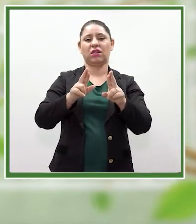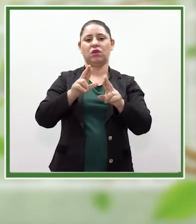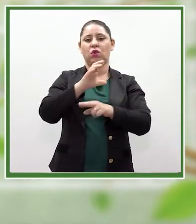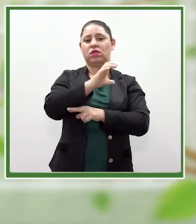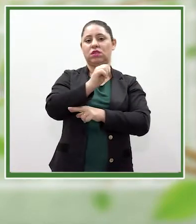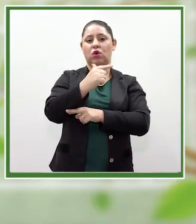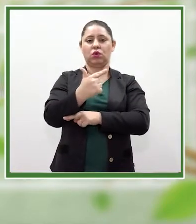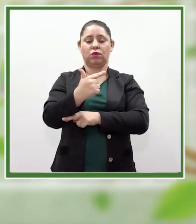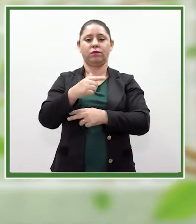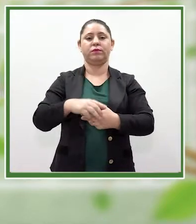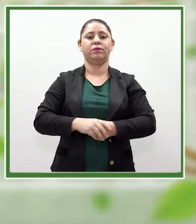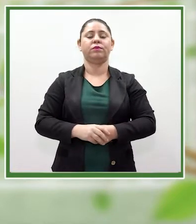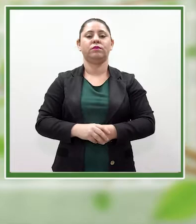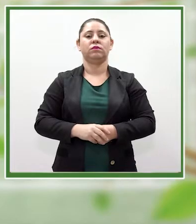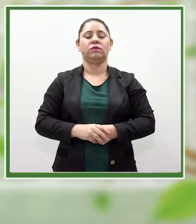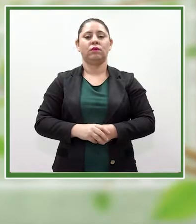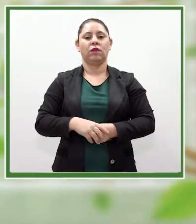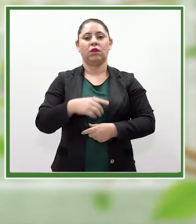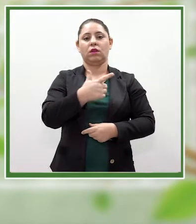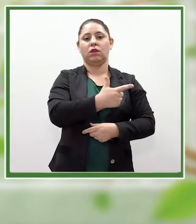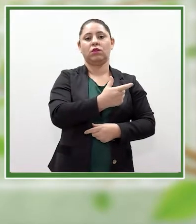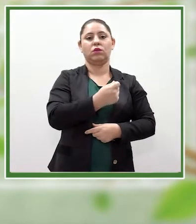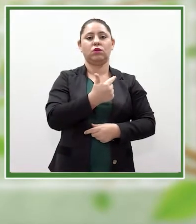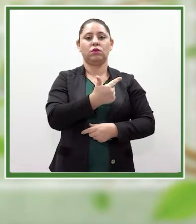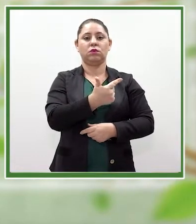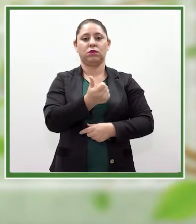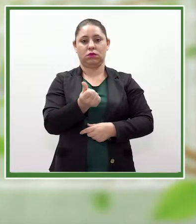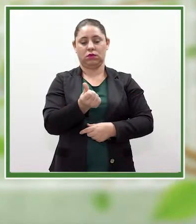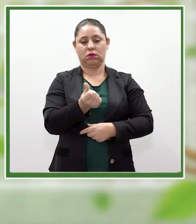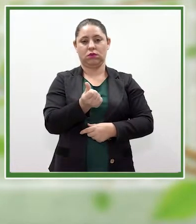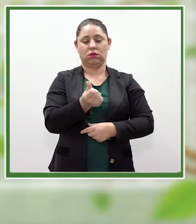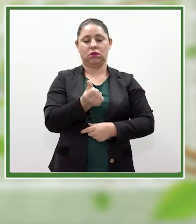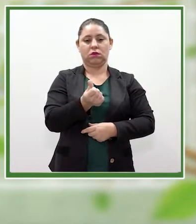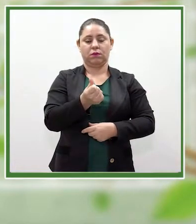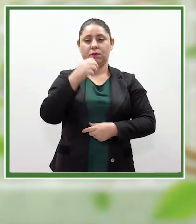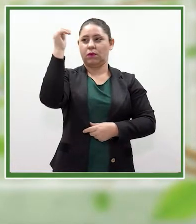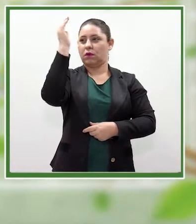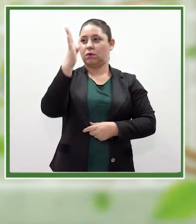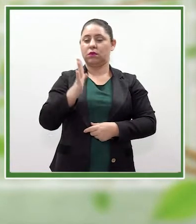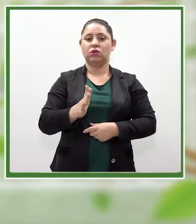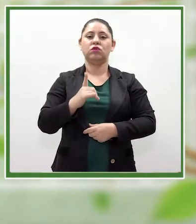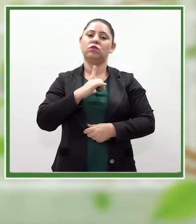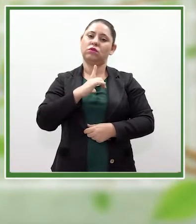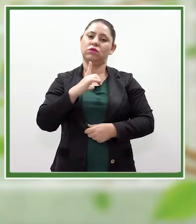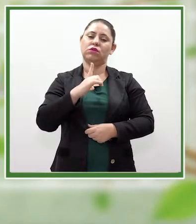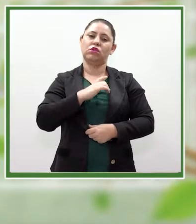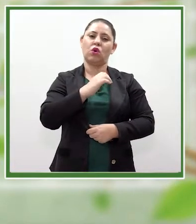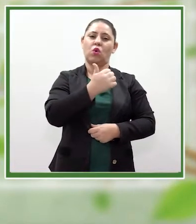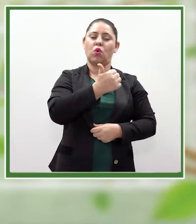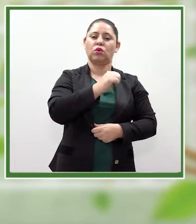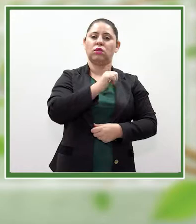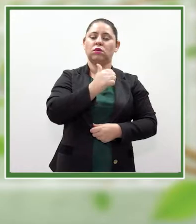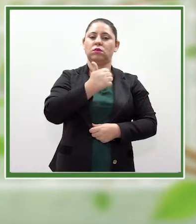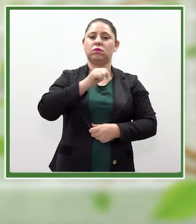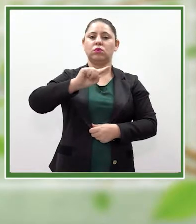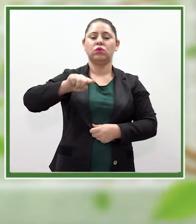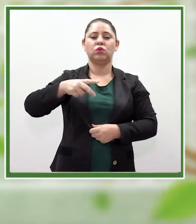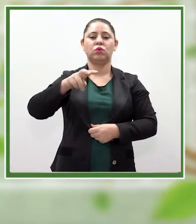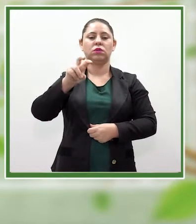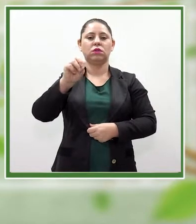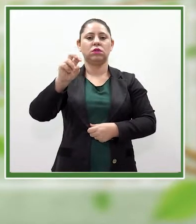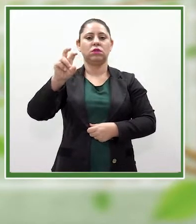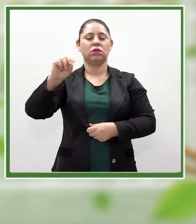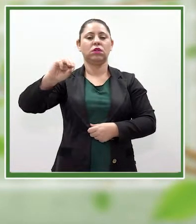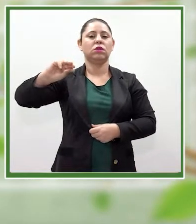associadas, obviamente, à mitigação de gases de efeito estufa. Em 2016, o Brasil já